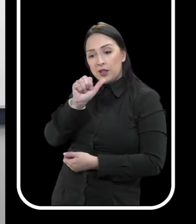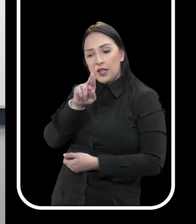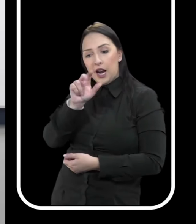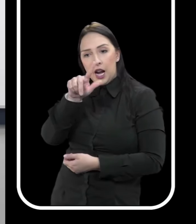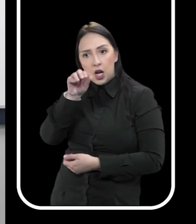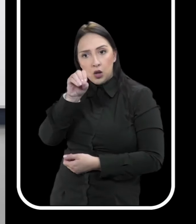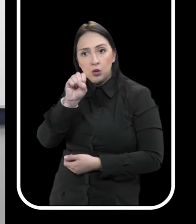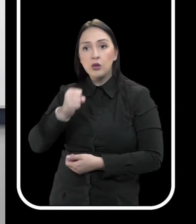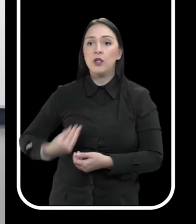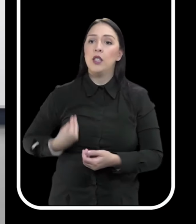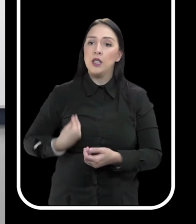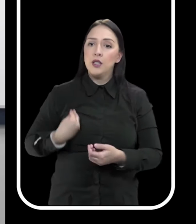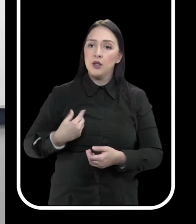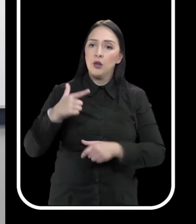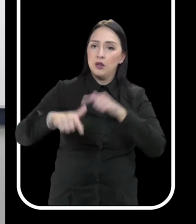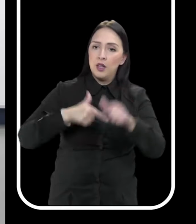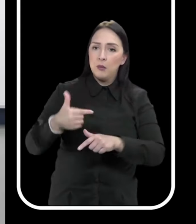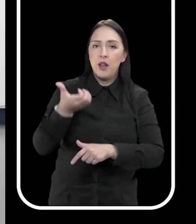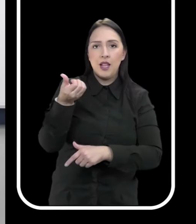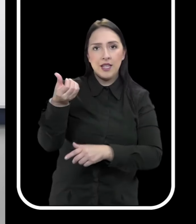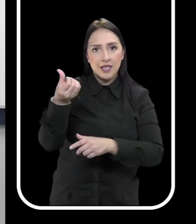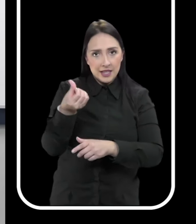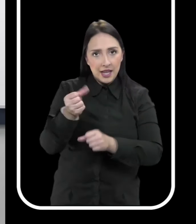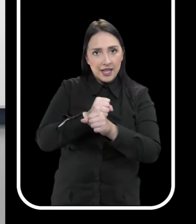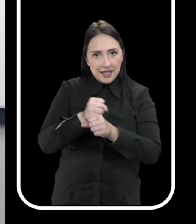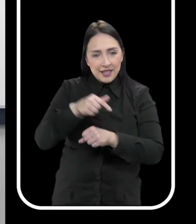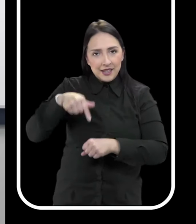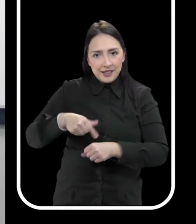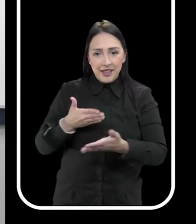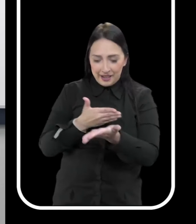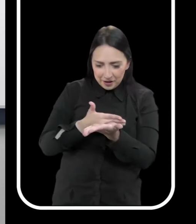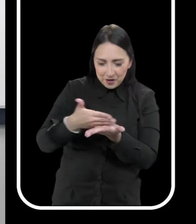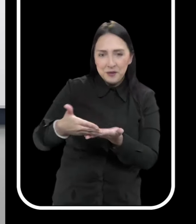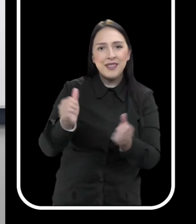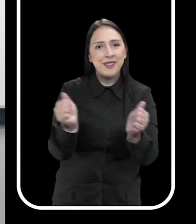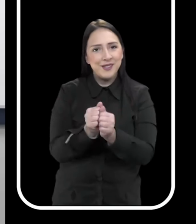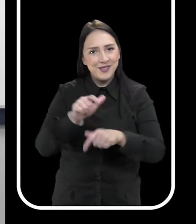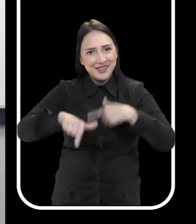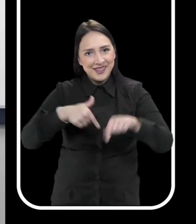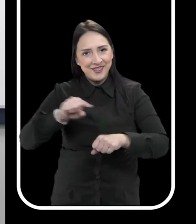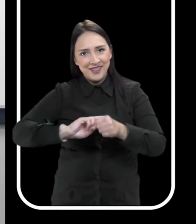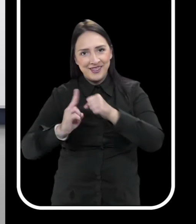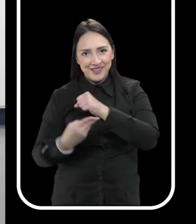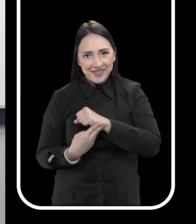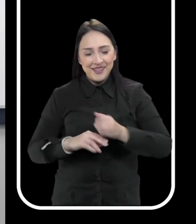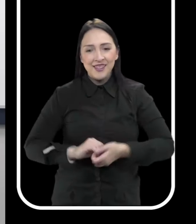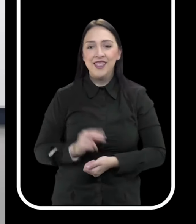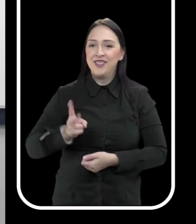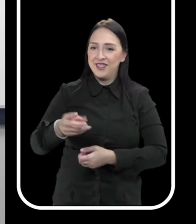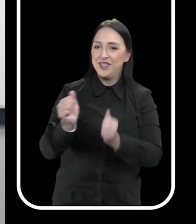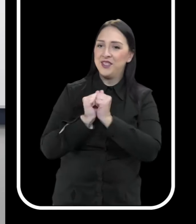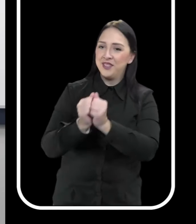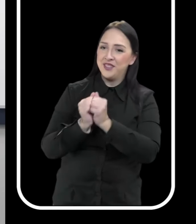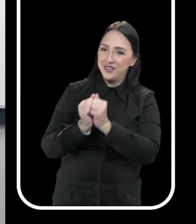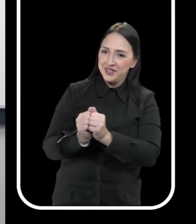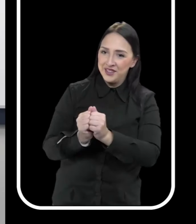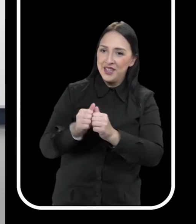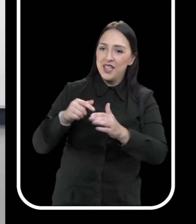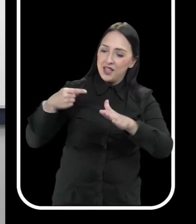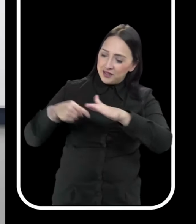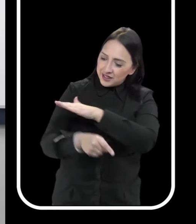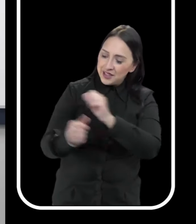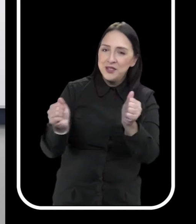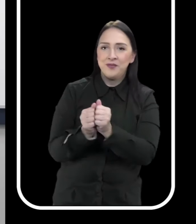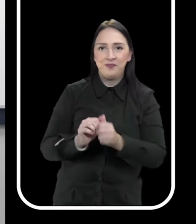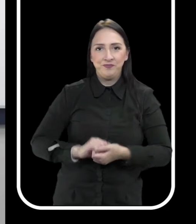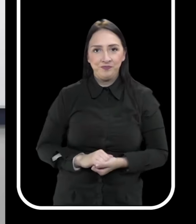Costa, estou aqui na faculdade também já fazem 6 anos. Entramos juntos, né? Sim, e continuamos juntos, né? Yes. Vamos